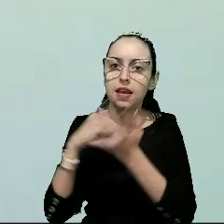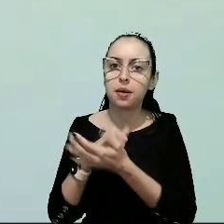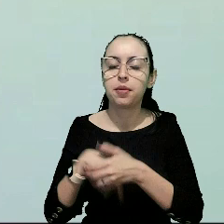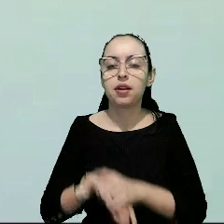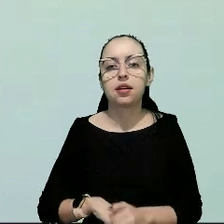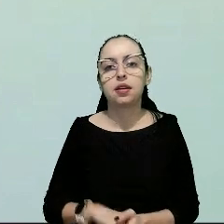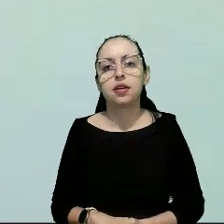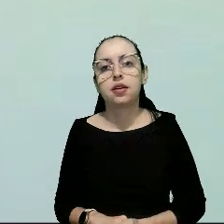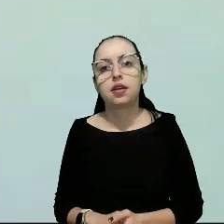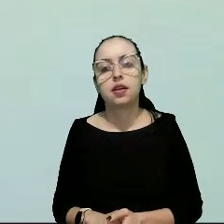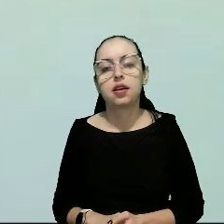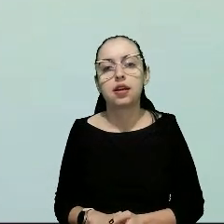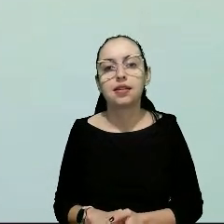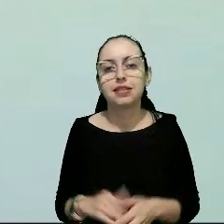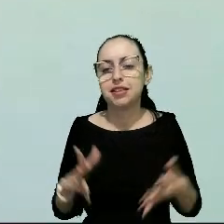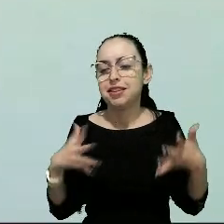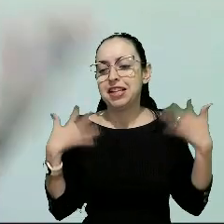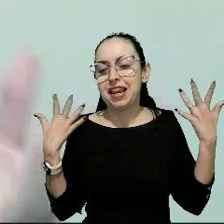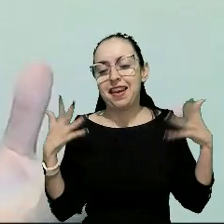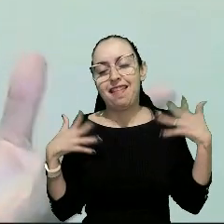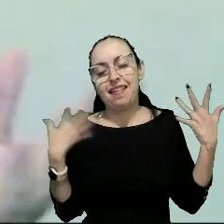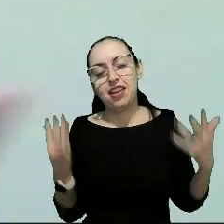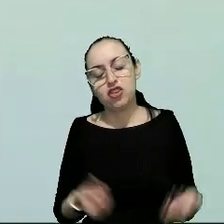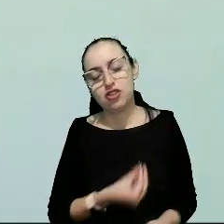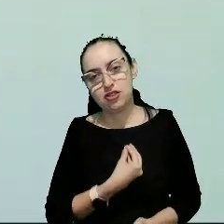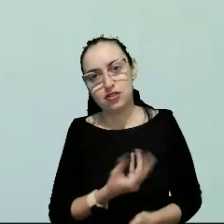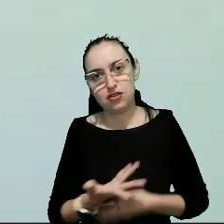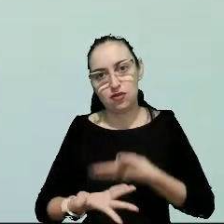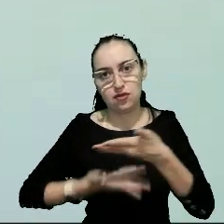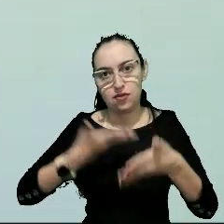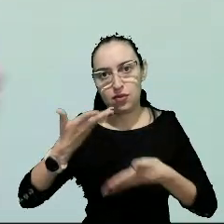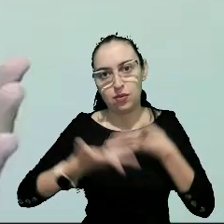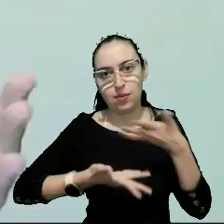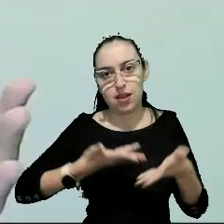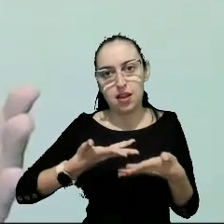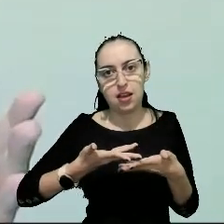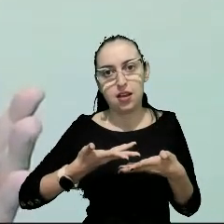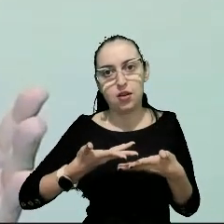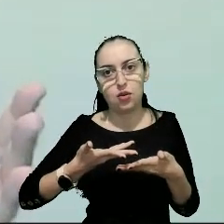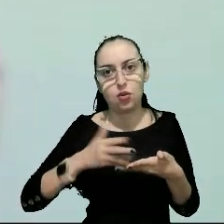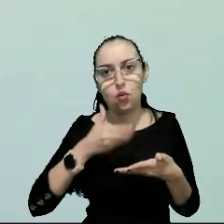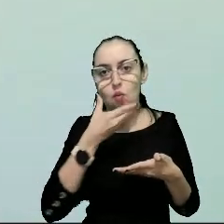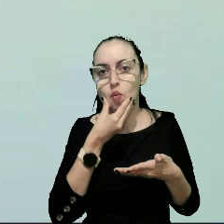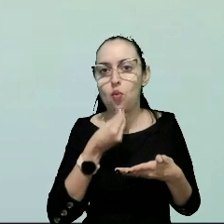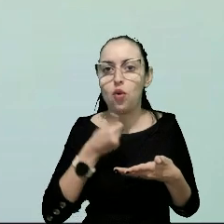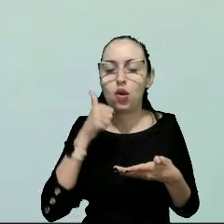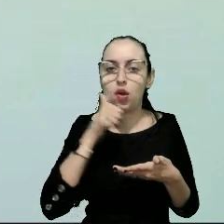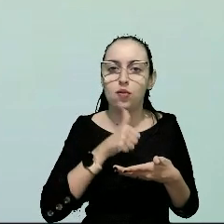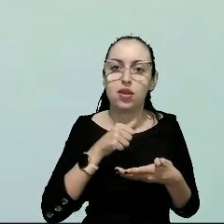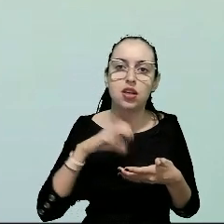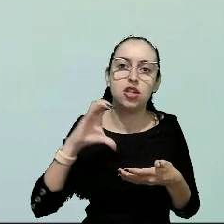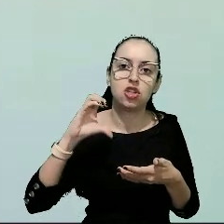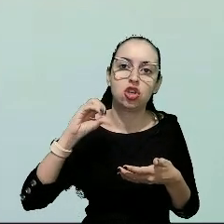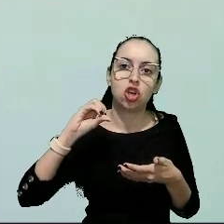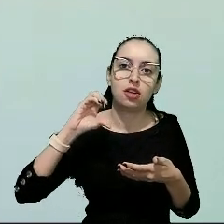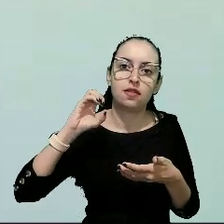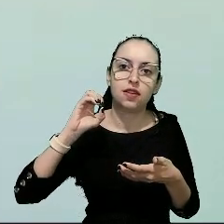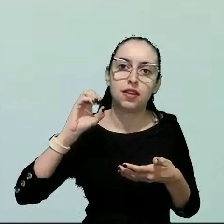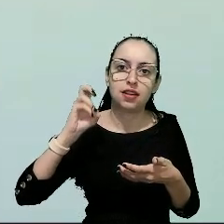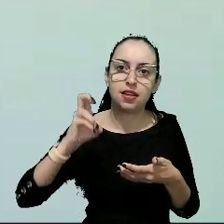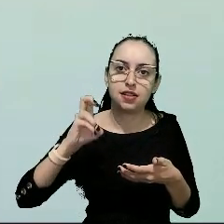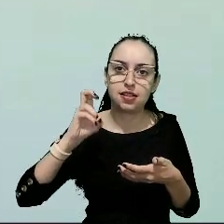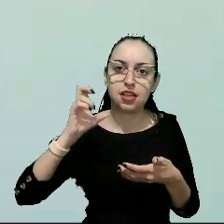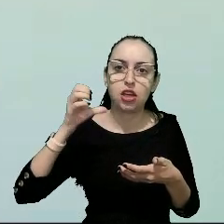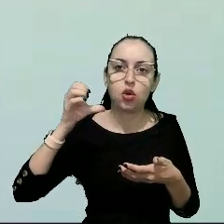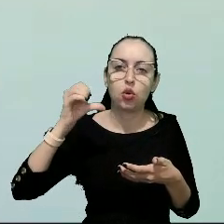Agora, na pandemia, eu tive a alegria de conviver muito intensamente com homens e mulheres de